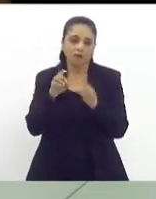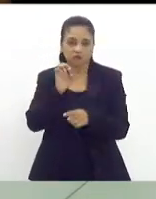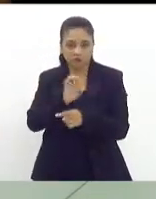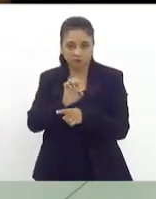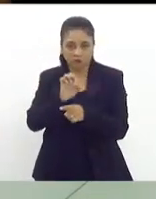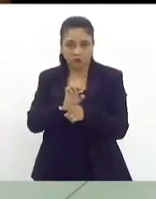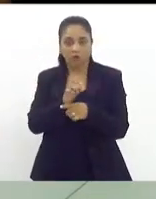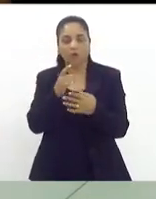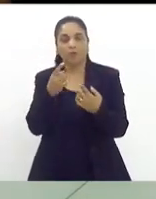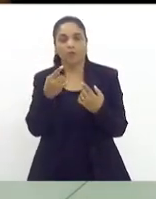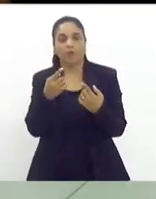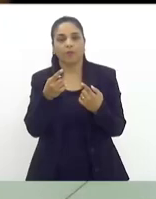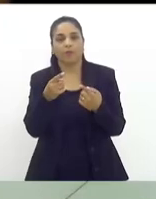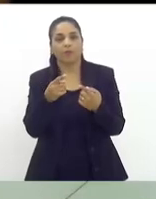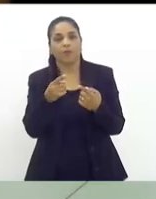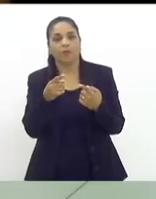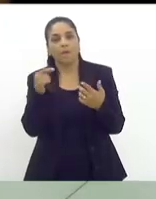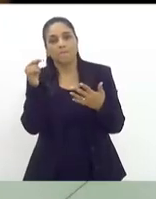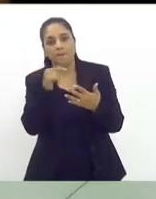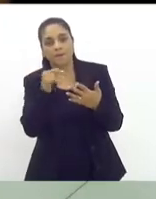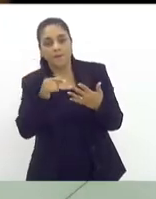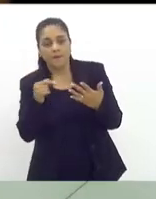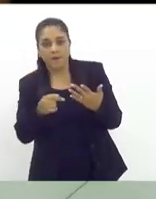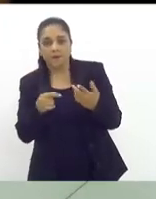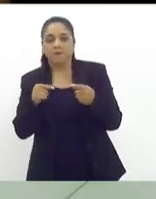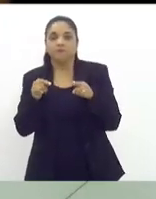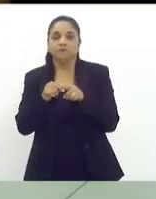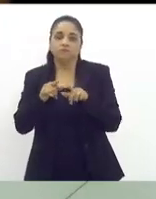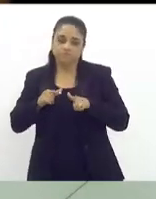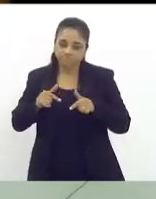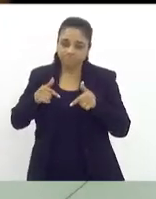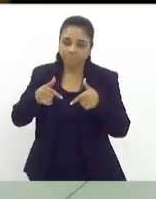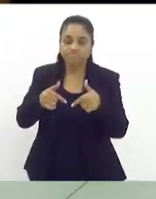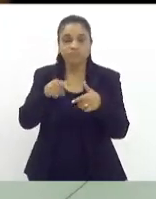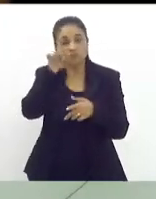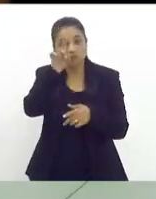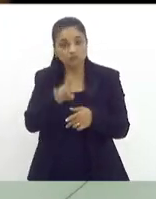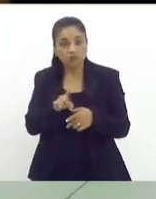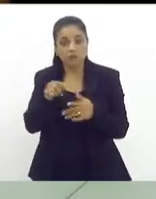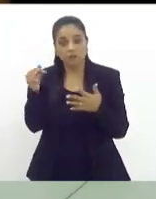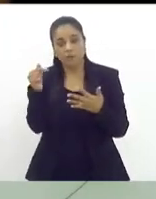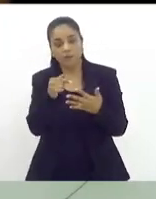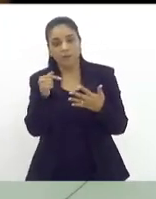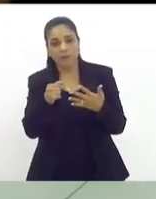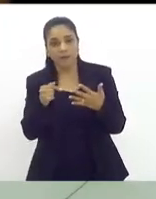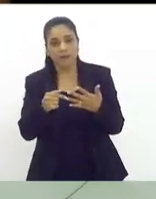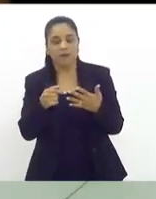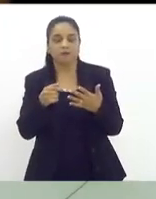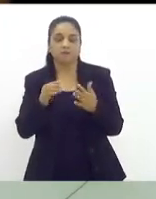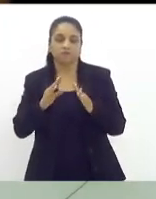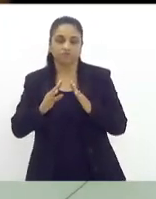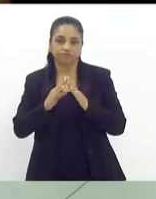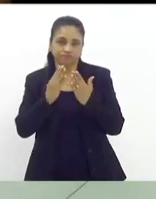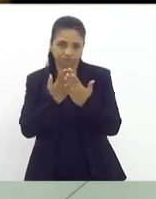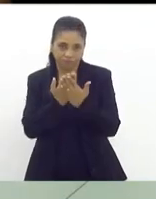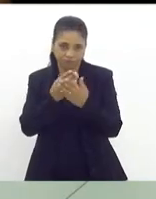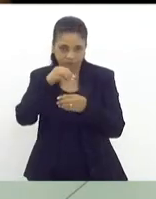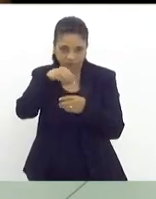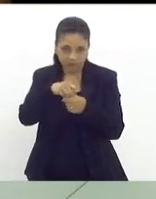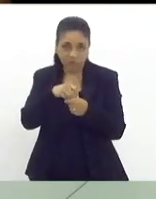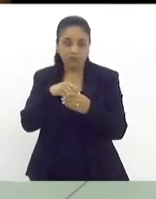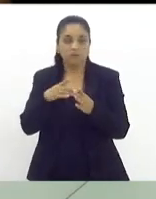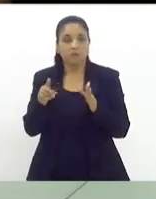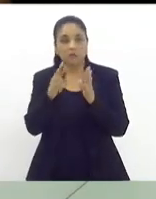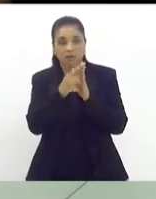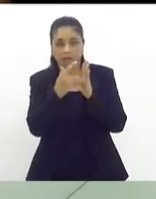diz respeito às prerrogativas para o exercício da função de diretor, além, evidentemente, de ferir preceitos fundamentais básicos,